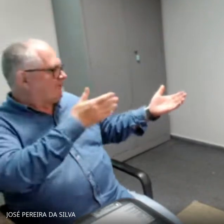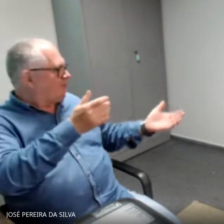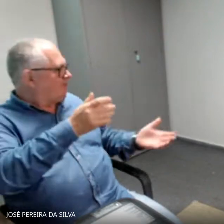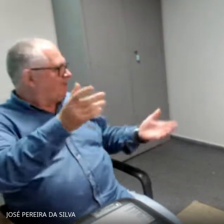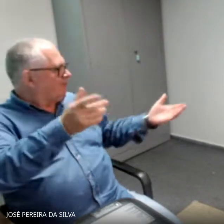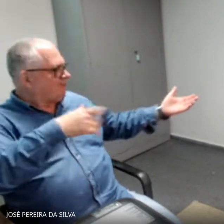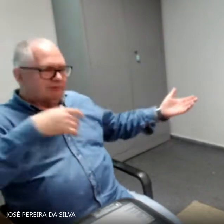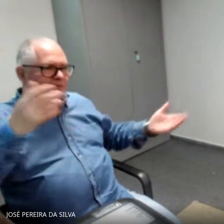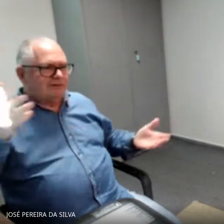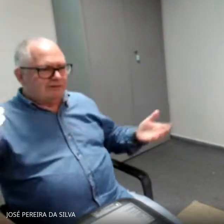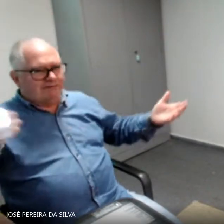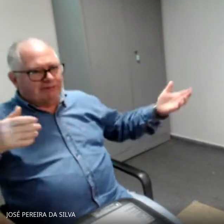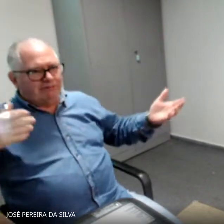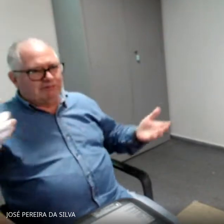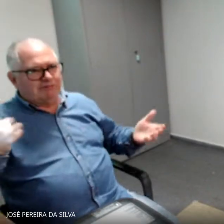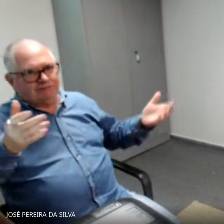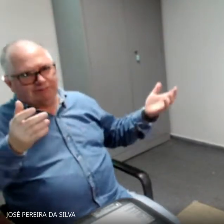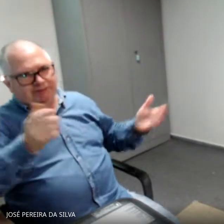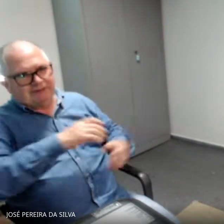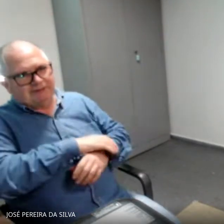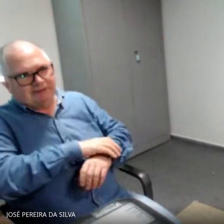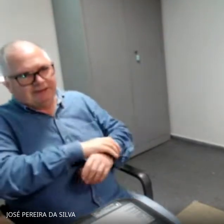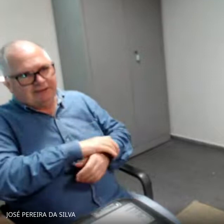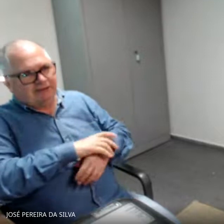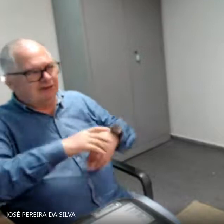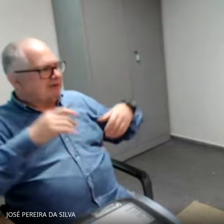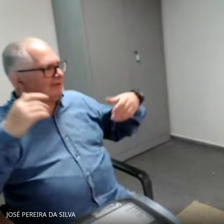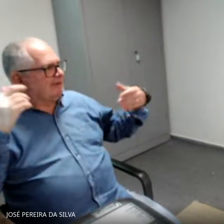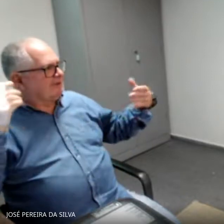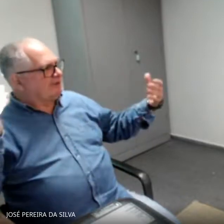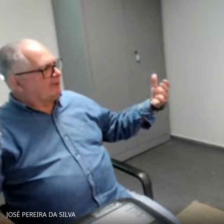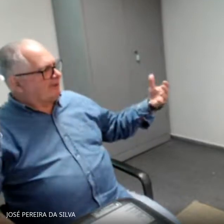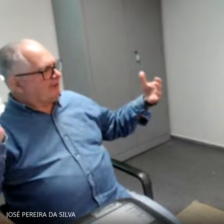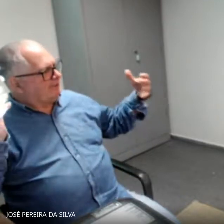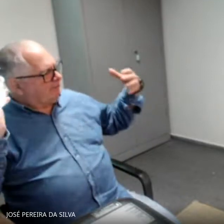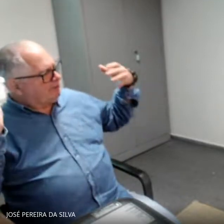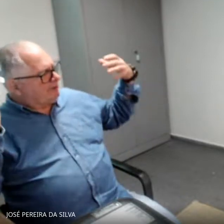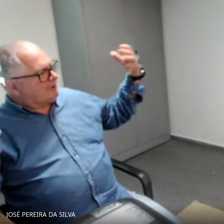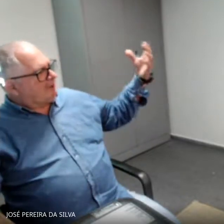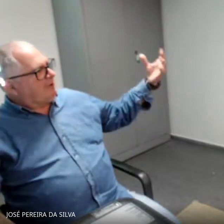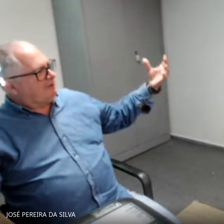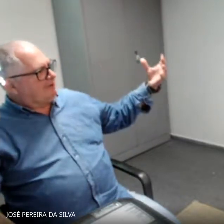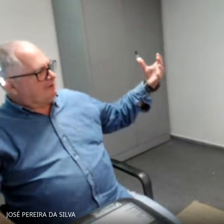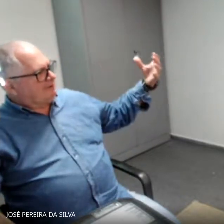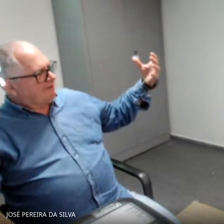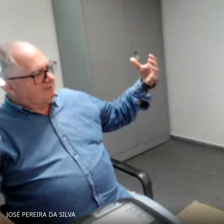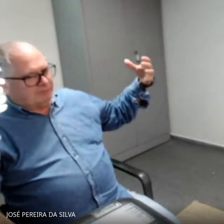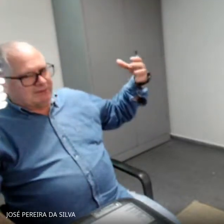tudo ligado aí contigo, que é filtro, vai tudo junto, influenciando. Então, nós temos que trabalhar muito